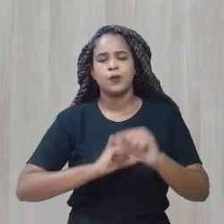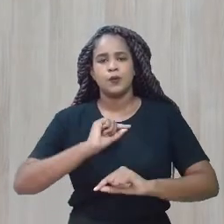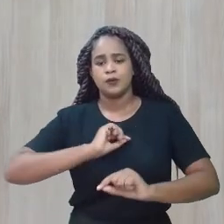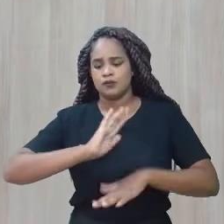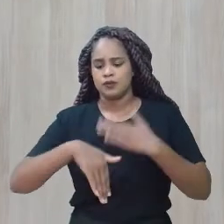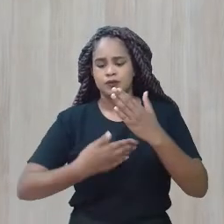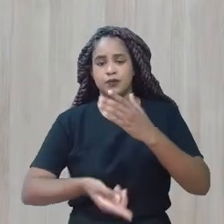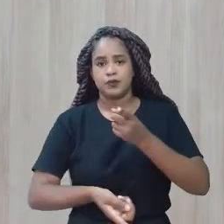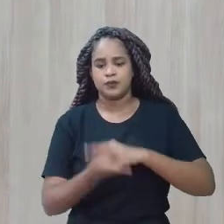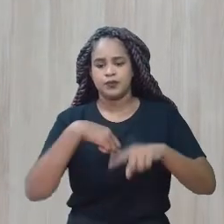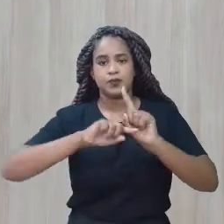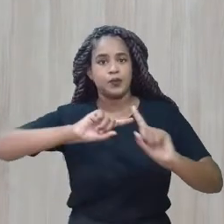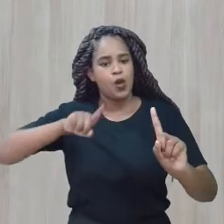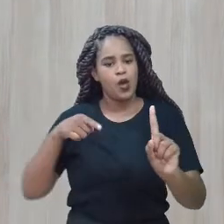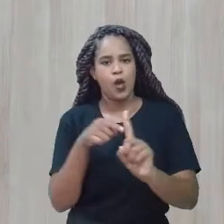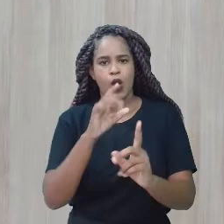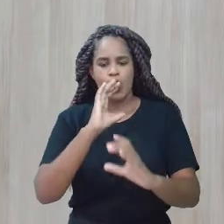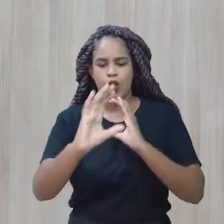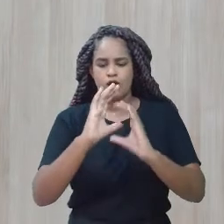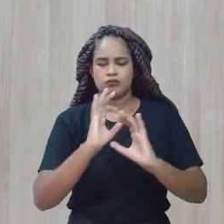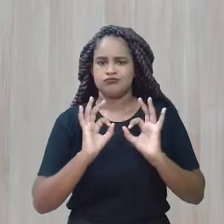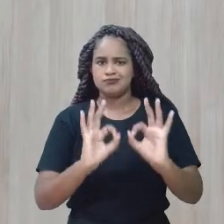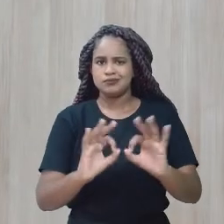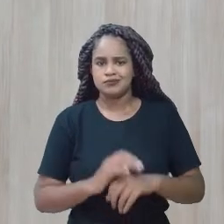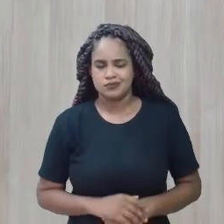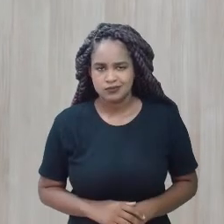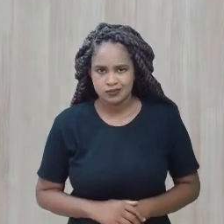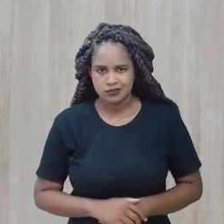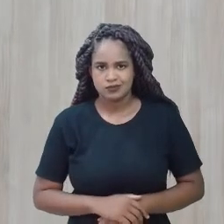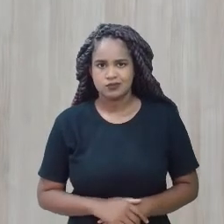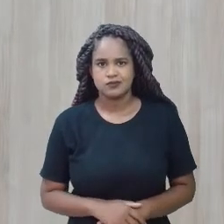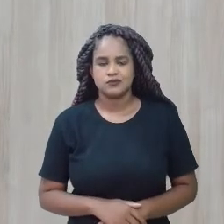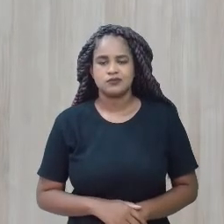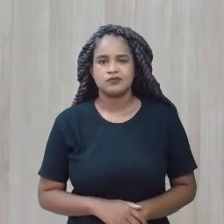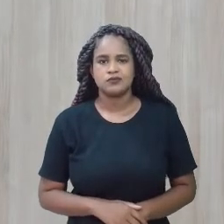o objetivo na nossa comunicação ou